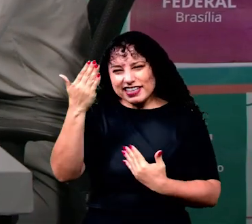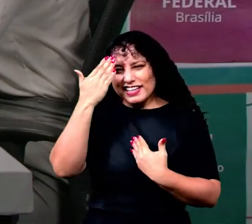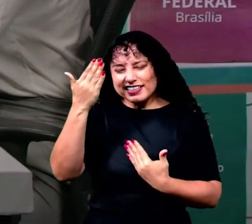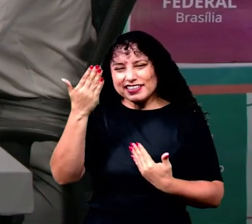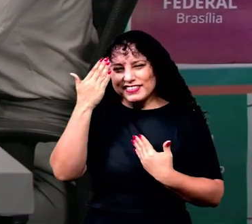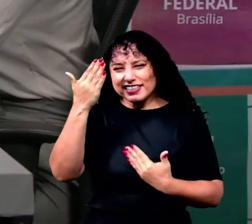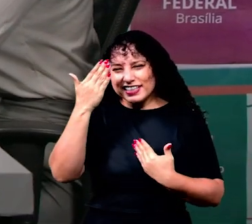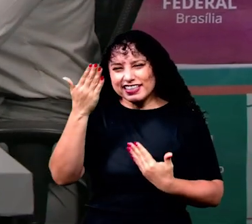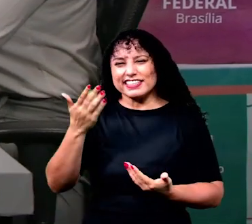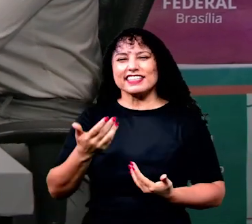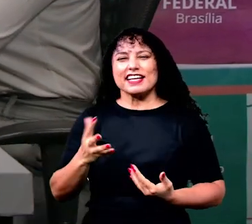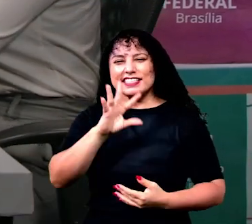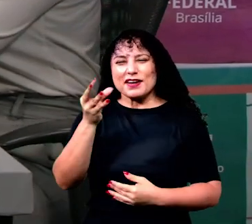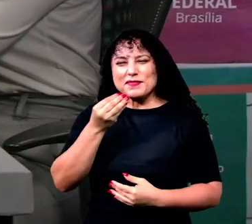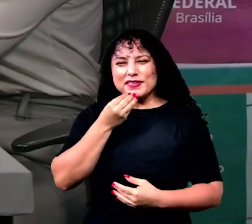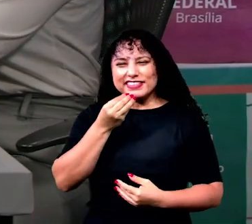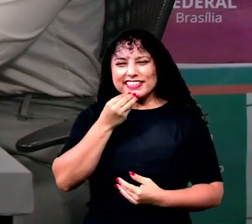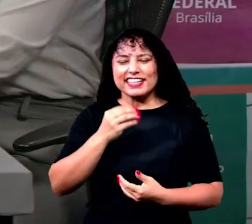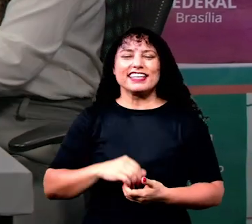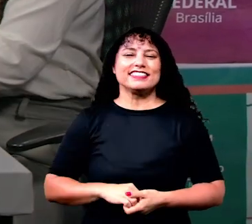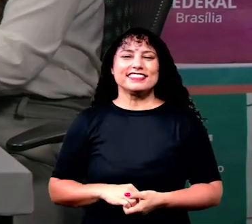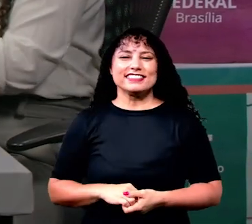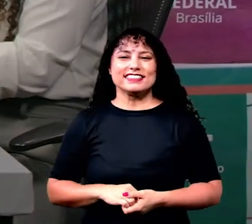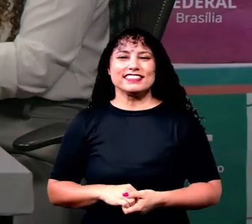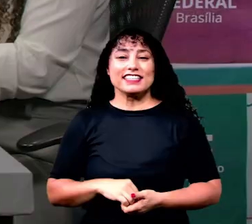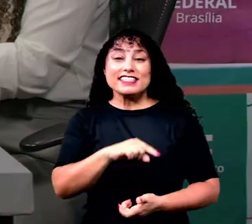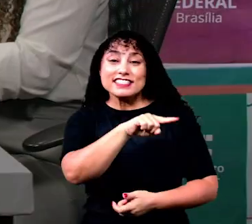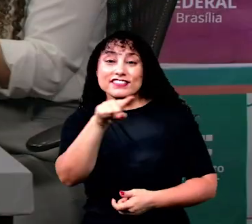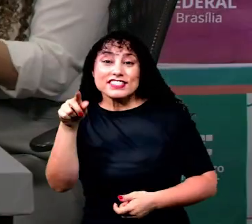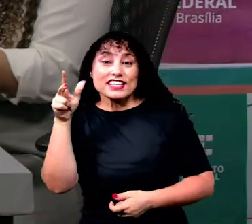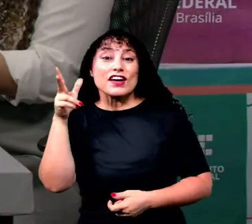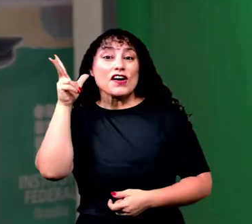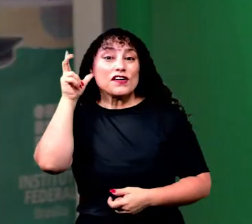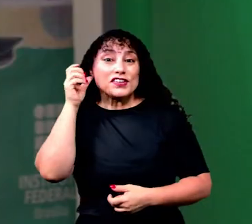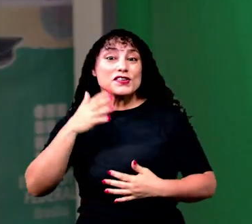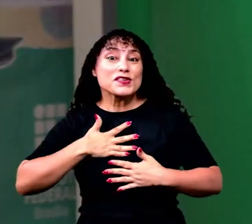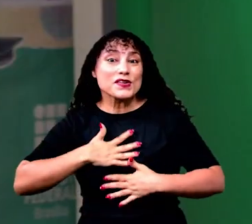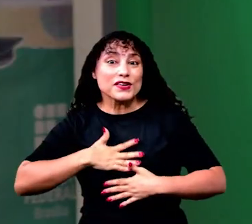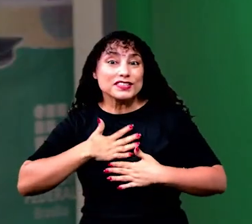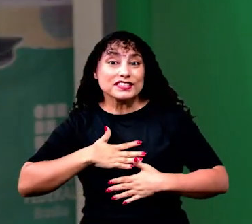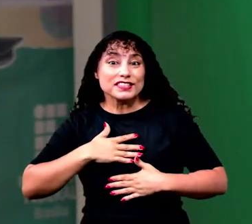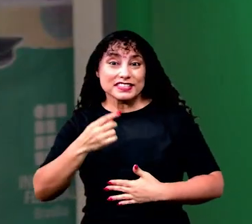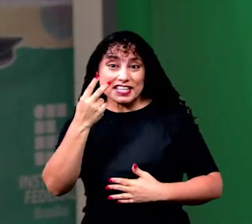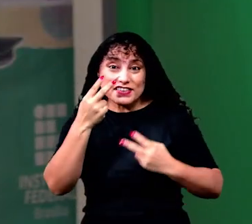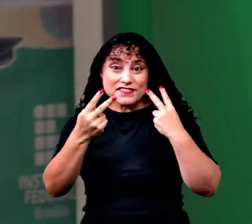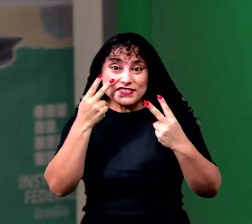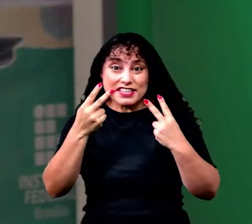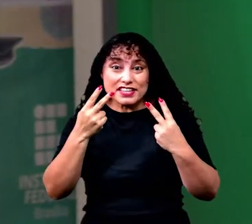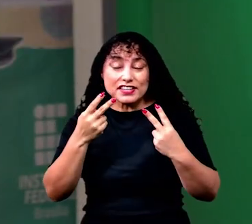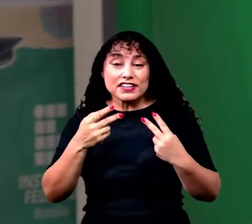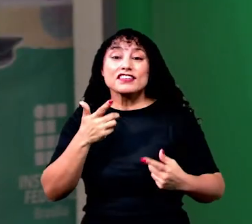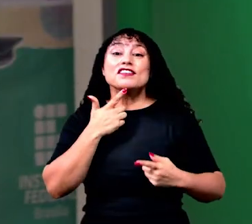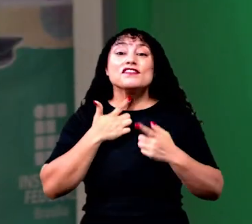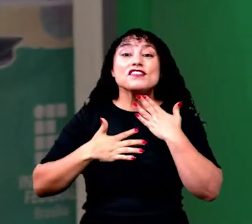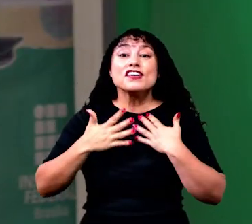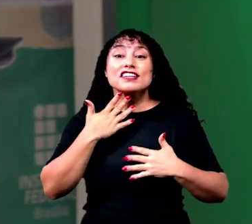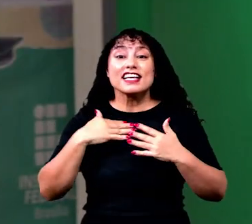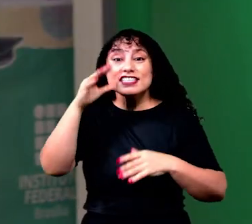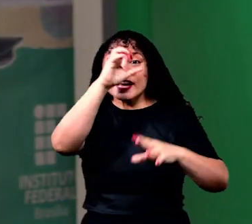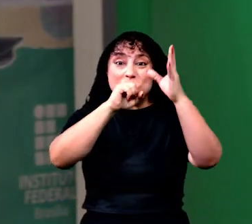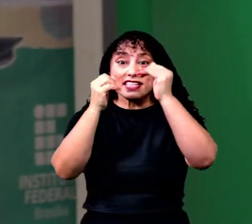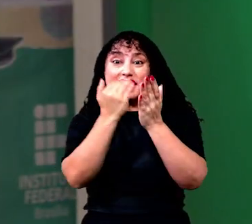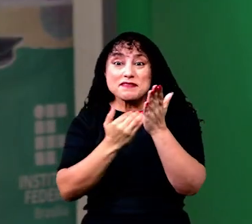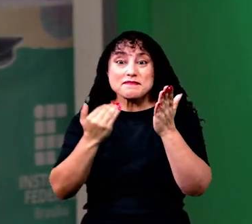edificante. você. Obrigada. Eu que agradeço a oportunidade. E se você, ouvinte, gostou do que viu aqui e ficou com